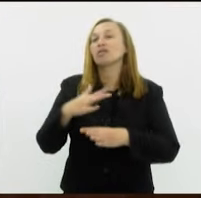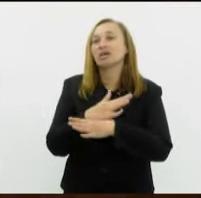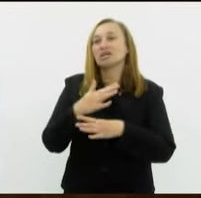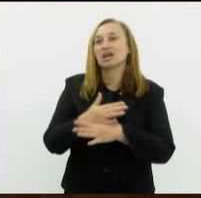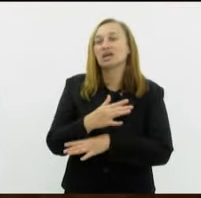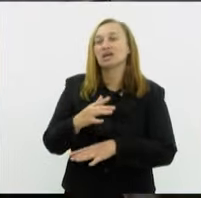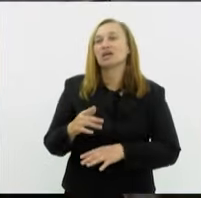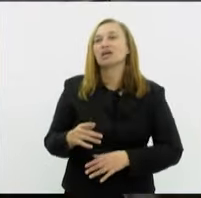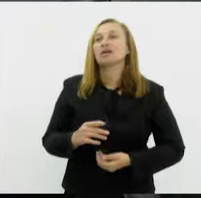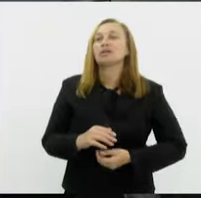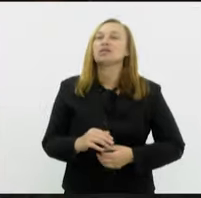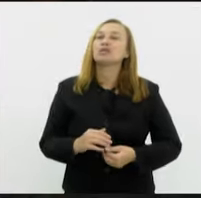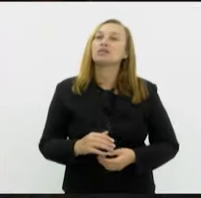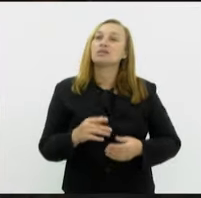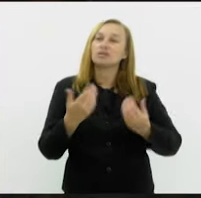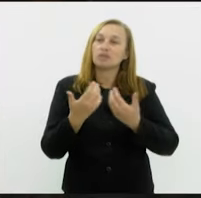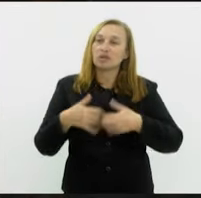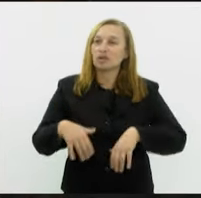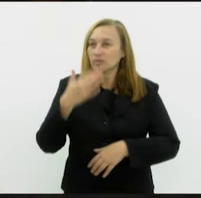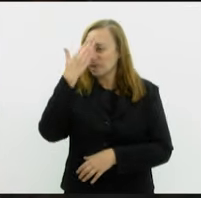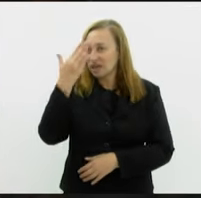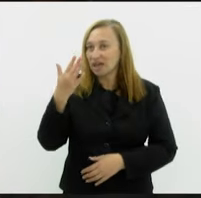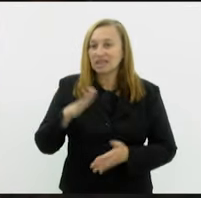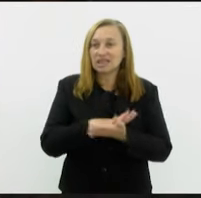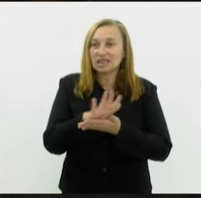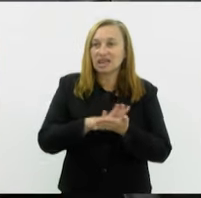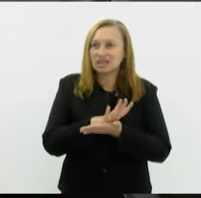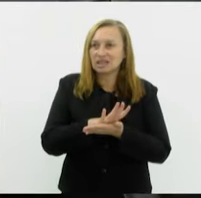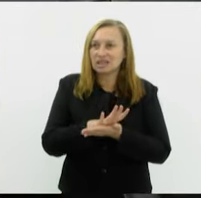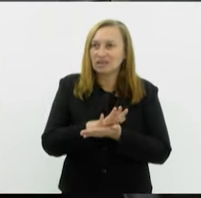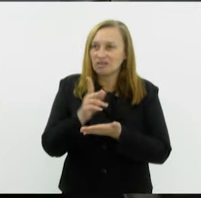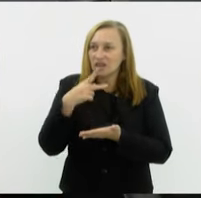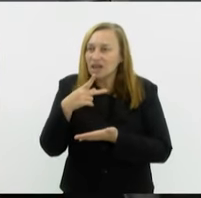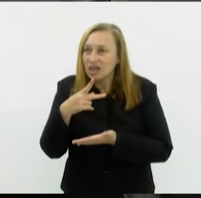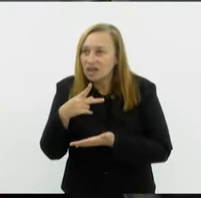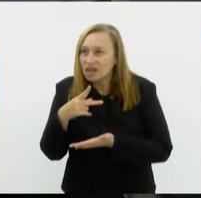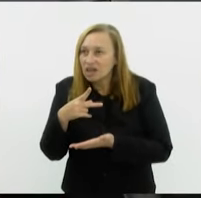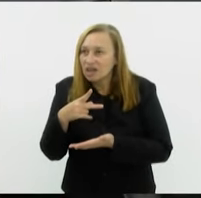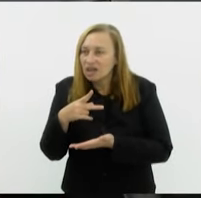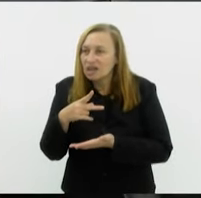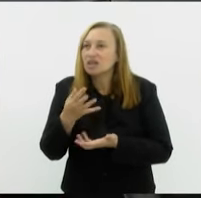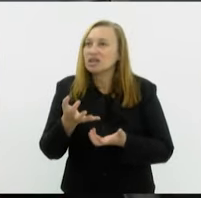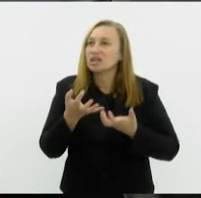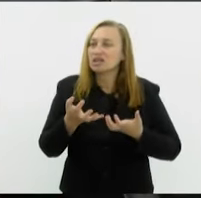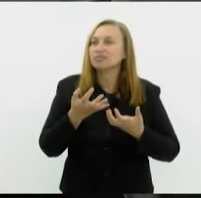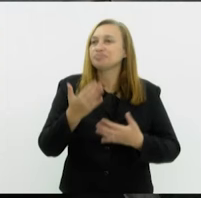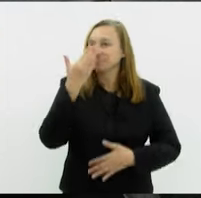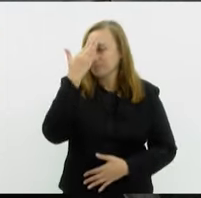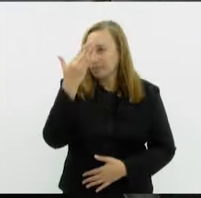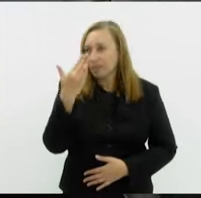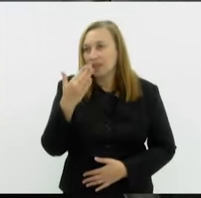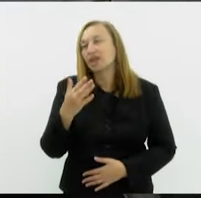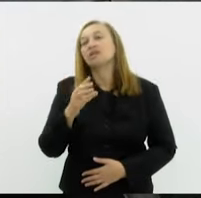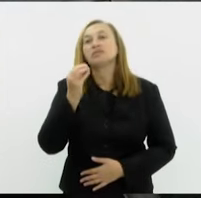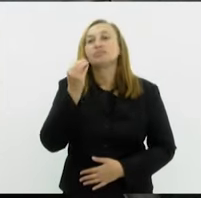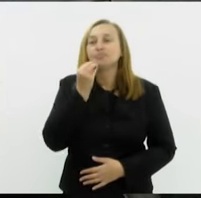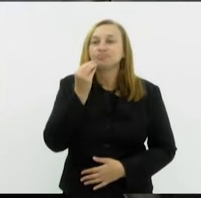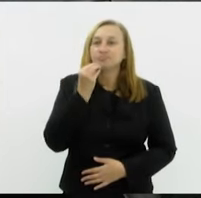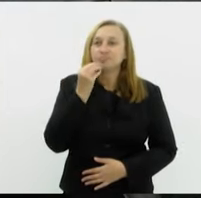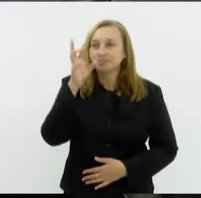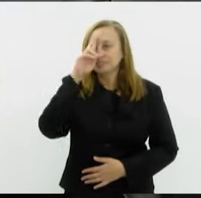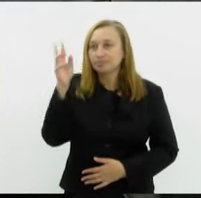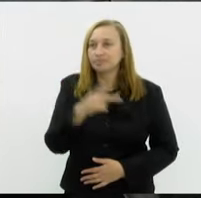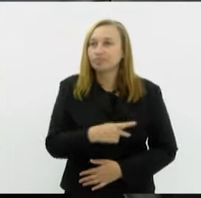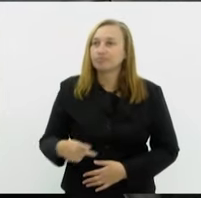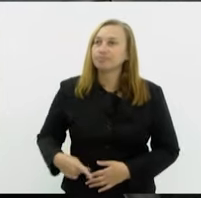Petrópolis. Obrigado, presidente. Obrigado, deputado Amorim. Nada mais a... Vai falar? Por favor. Quero agradecer a oportunidade, presidente,